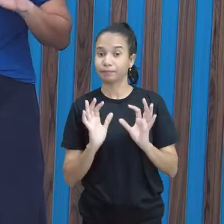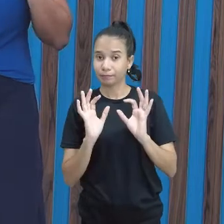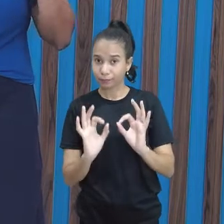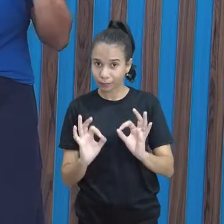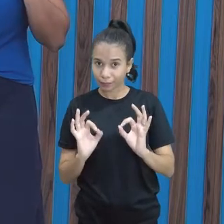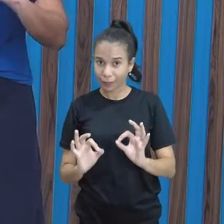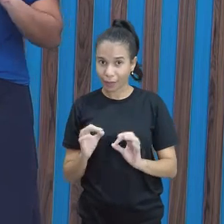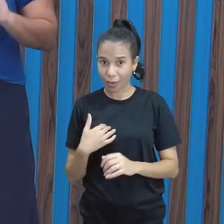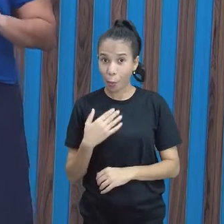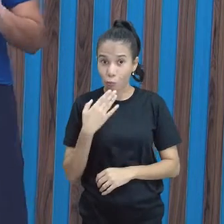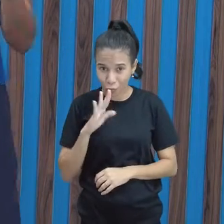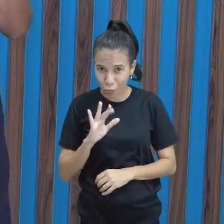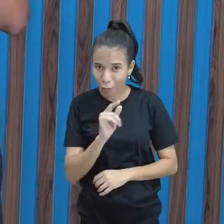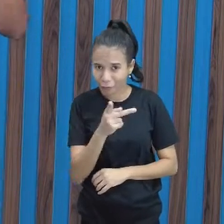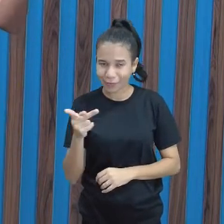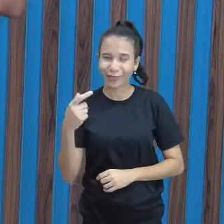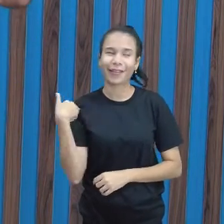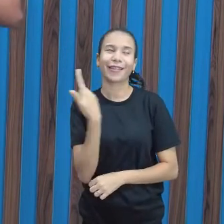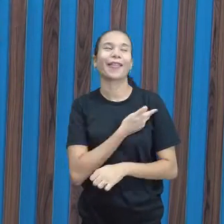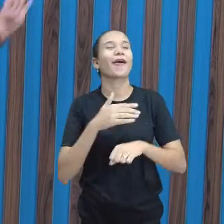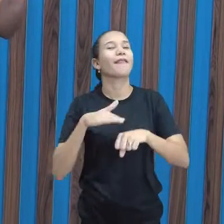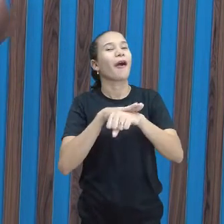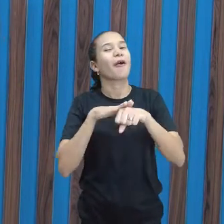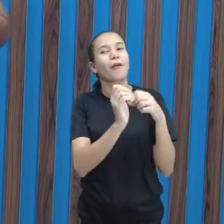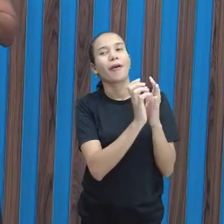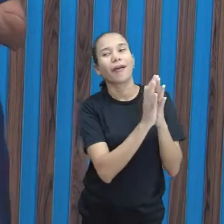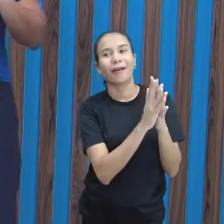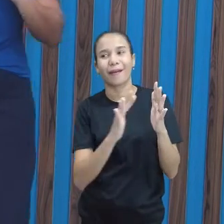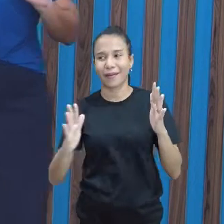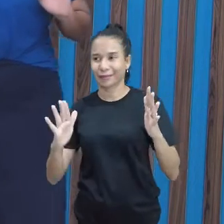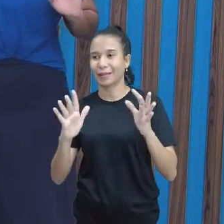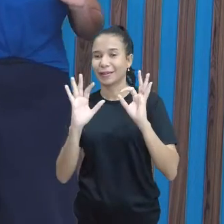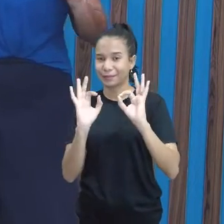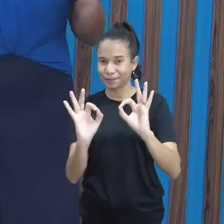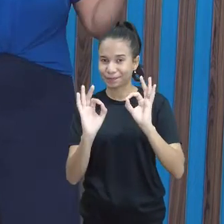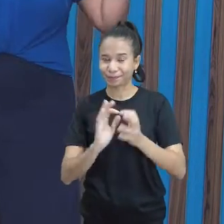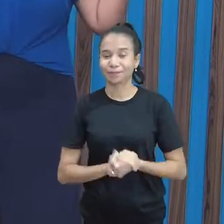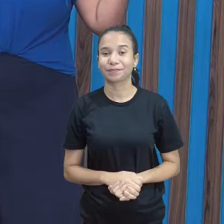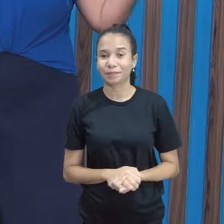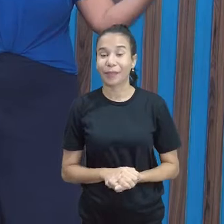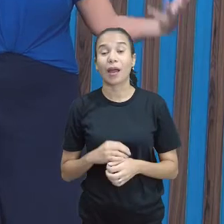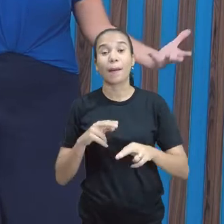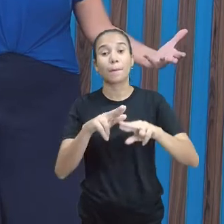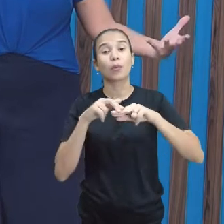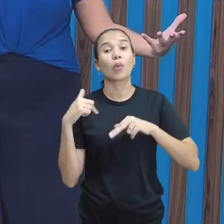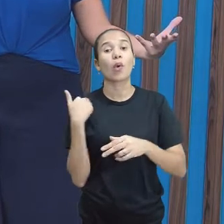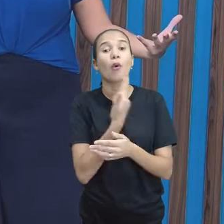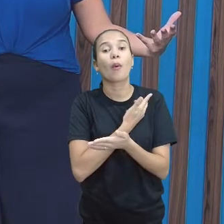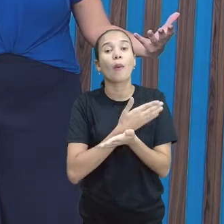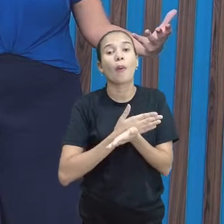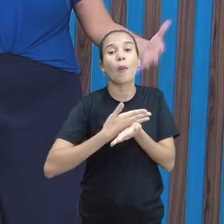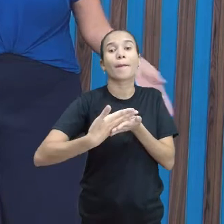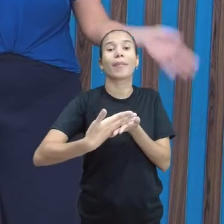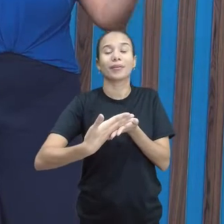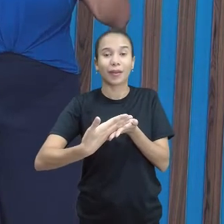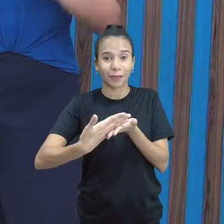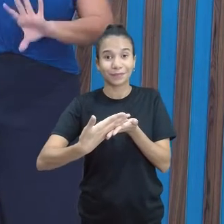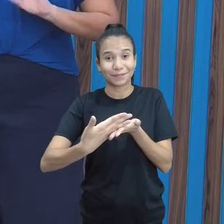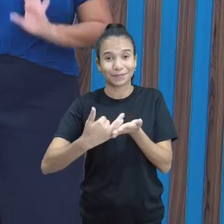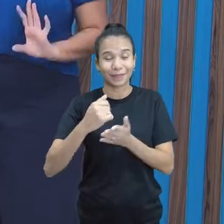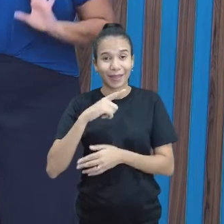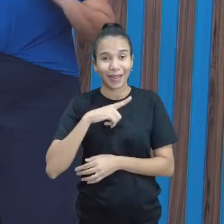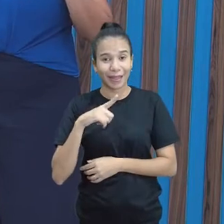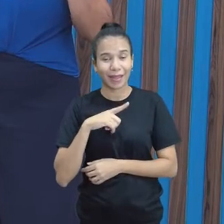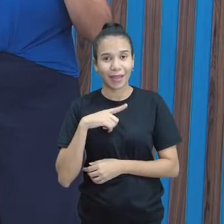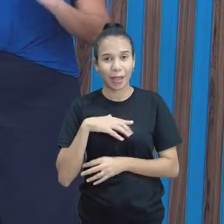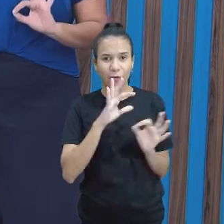certo? Eu juro que a gente vai conversando isso ao longo das semanas, tá certo? Aí, para começar, eu queria que a